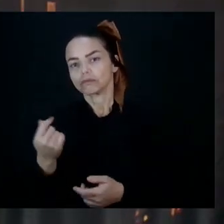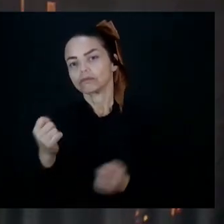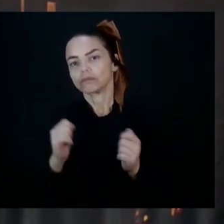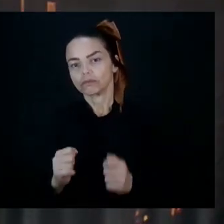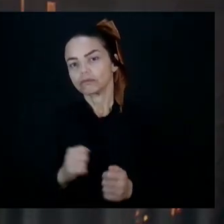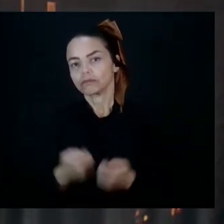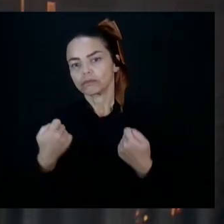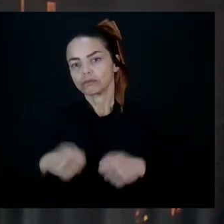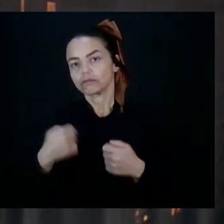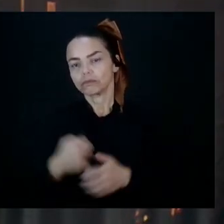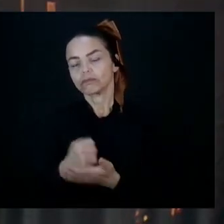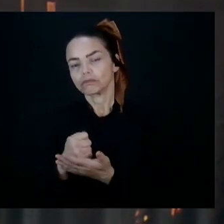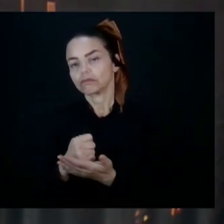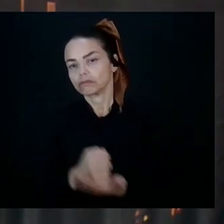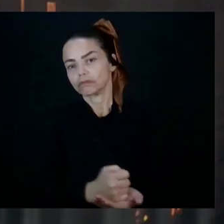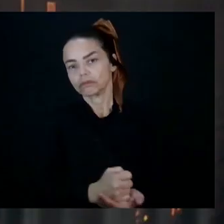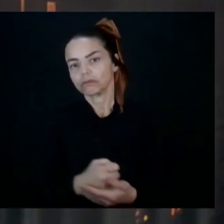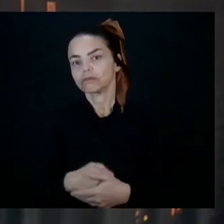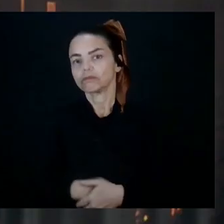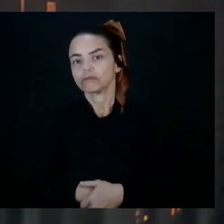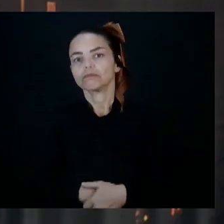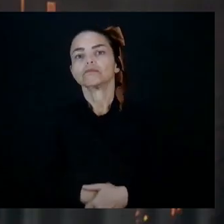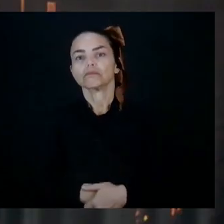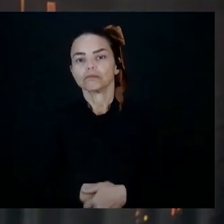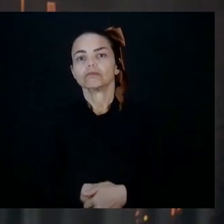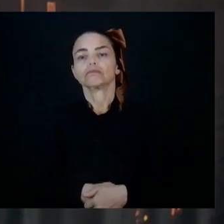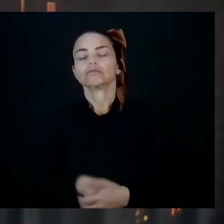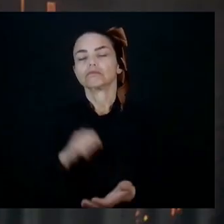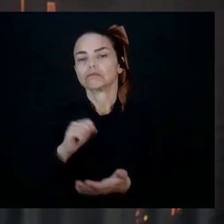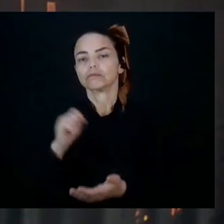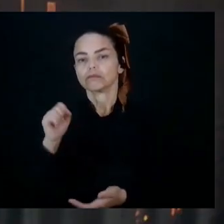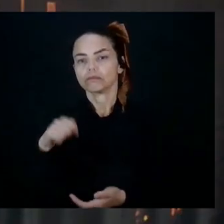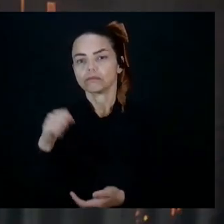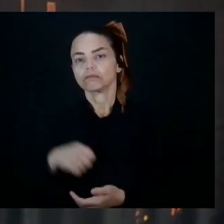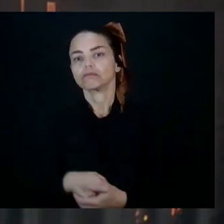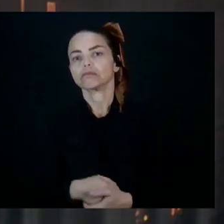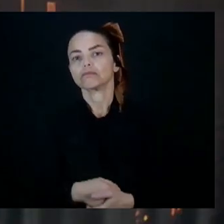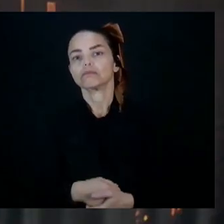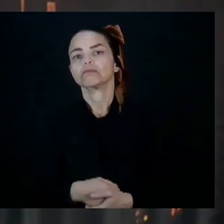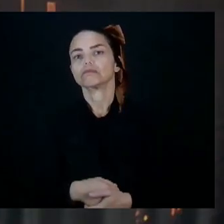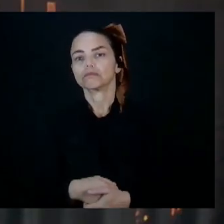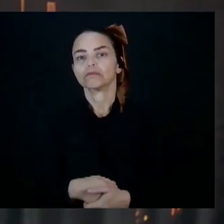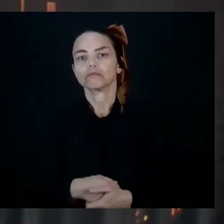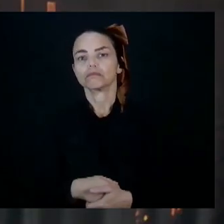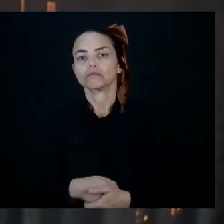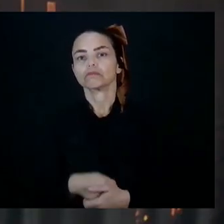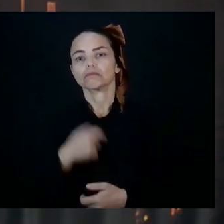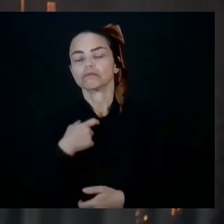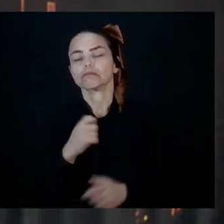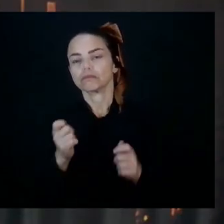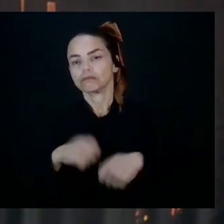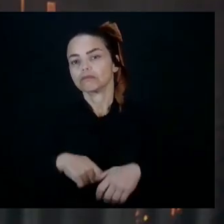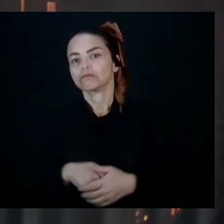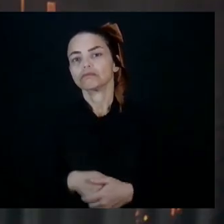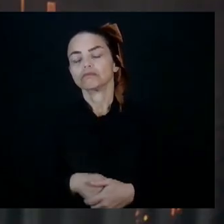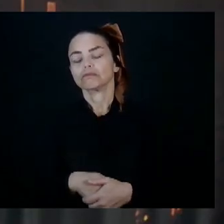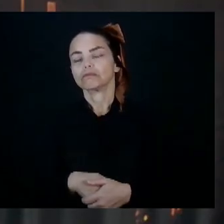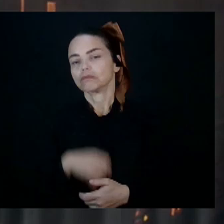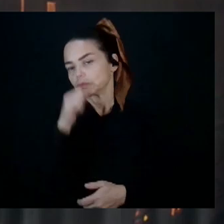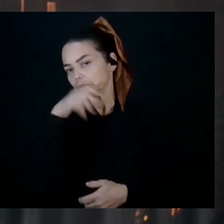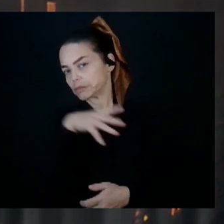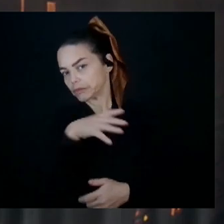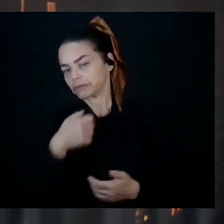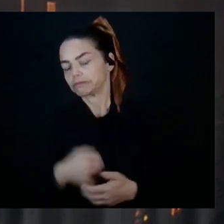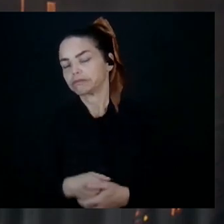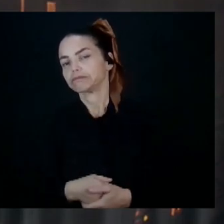de ajuda. Orientação. Exatamente. E aí é que vem a possibilidade do abuso. Né? Porque